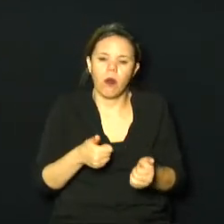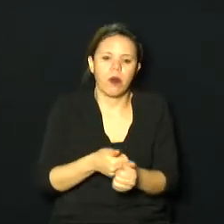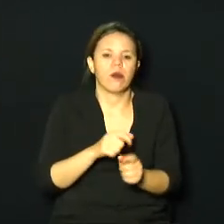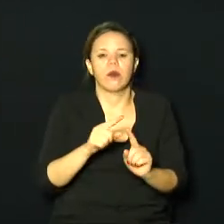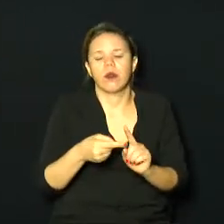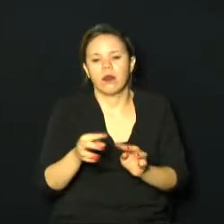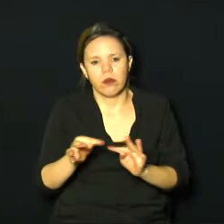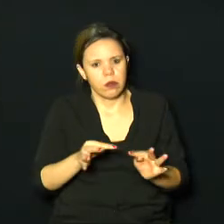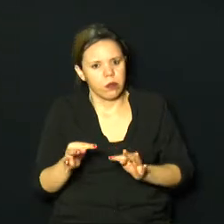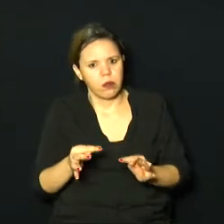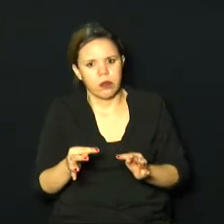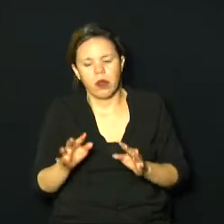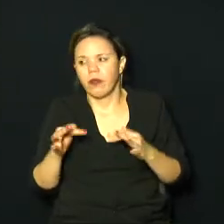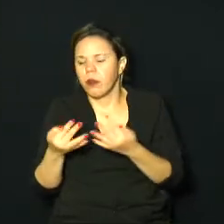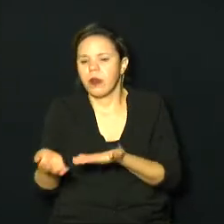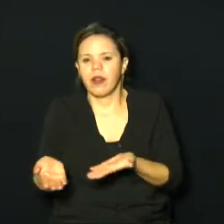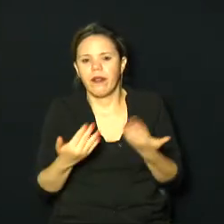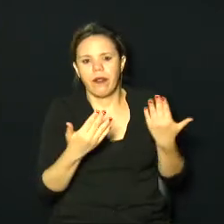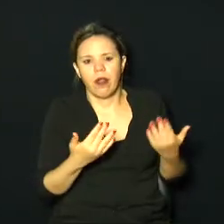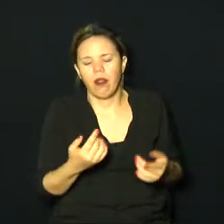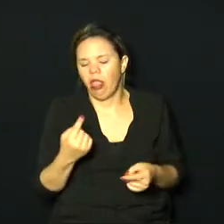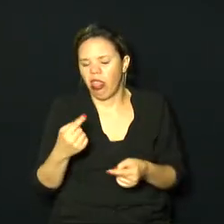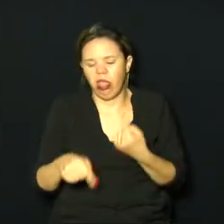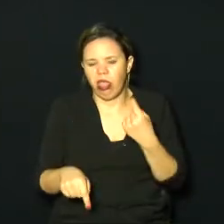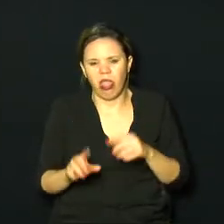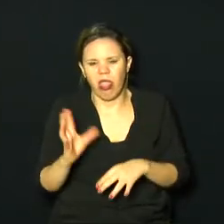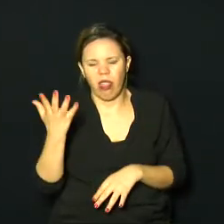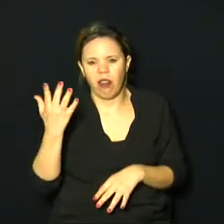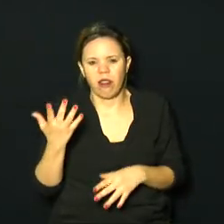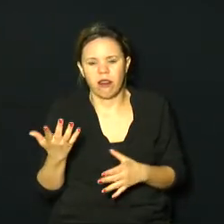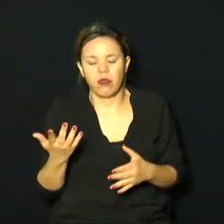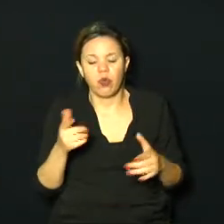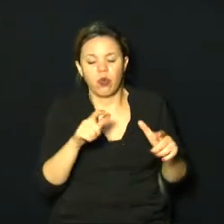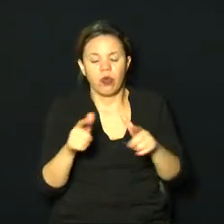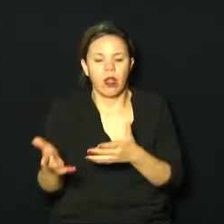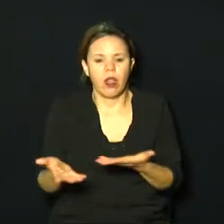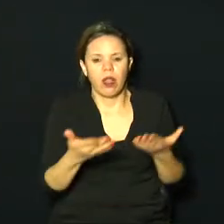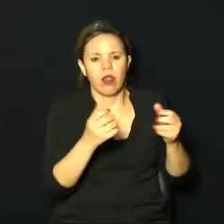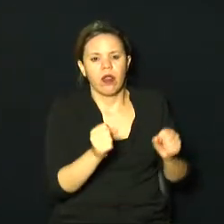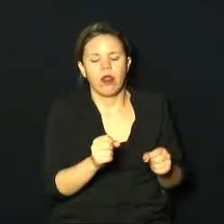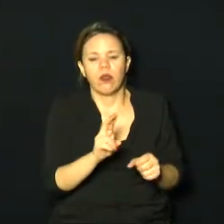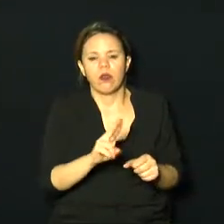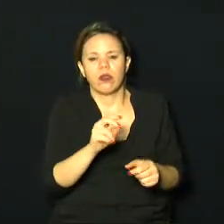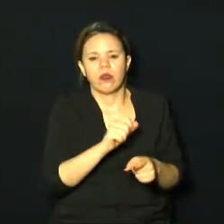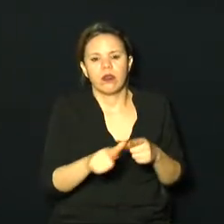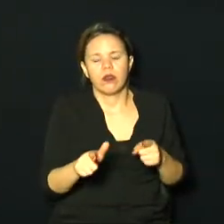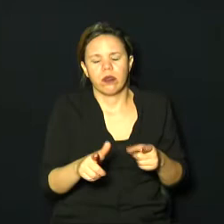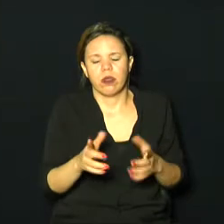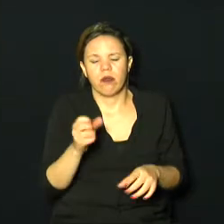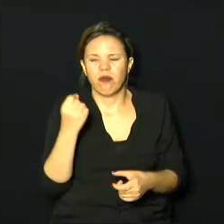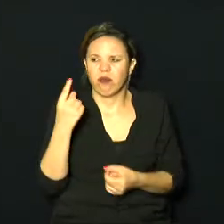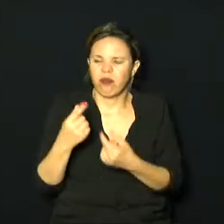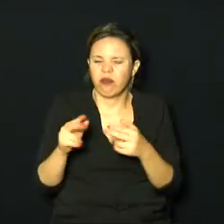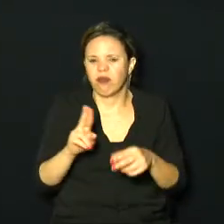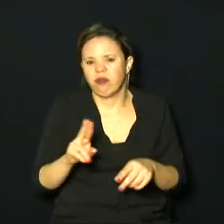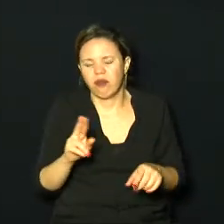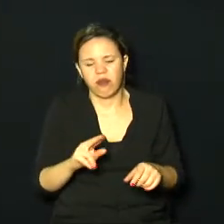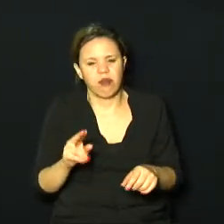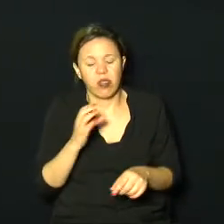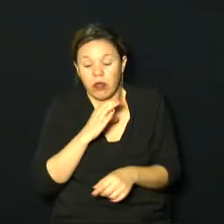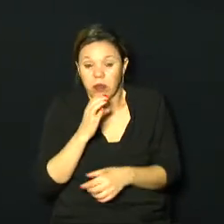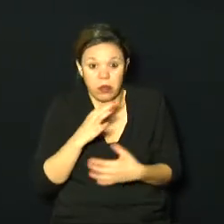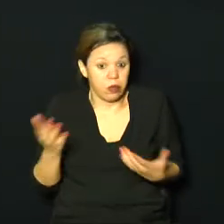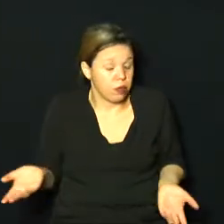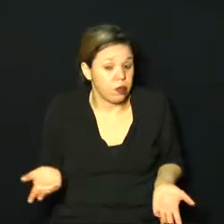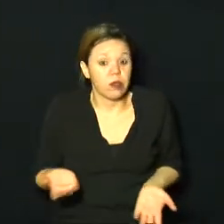cada família vai. É uma lógica equivocada e limitada e que deve ser usada só em casos muito excepcionais e muito